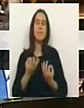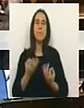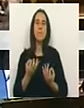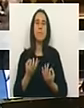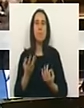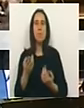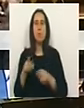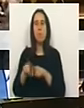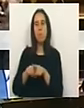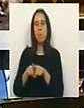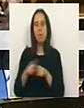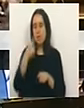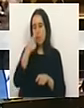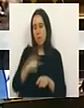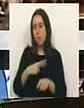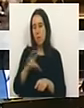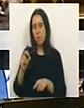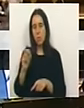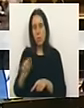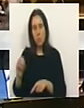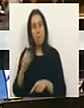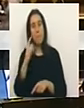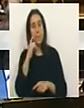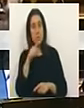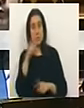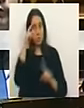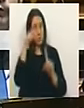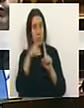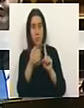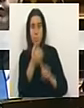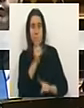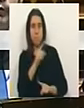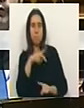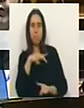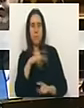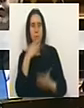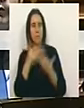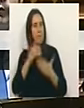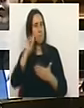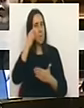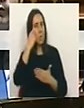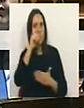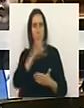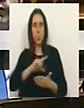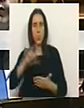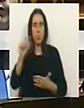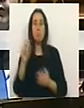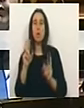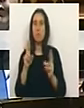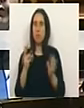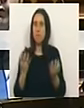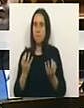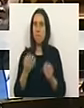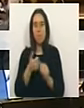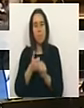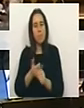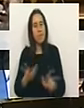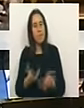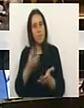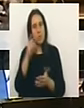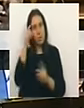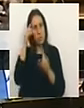as políticas não estejam erradas, o custo para Portugal de não cumprir esses objetivos é demasiado elevado e, portanto, eu espero que sim, que possa cumprir os